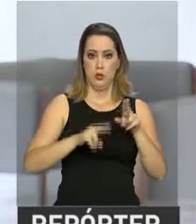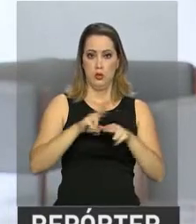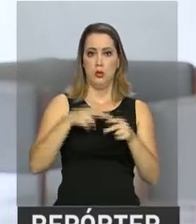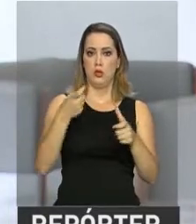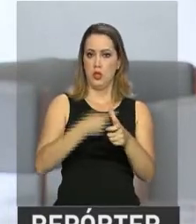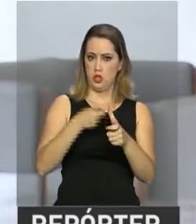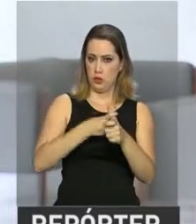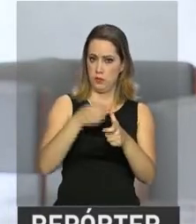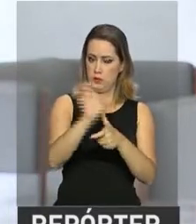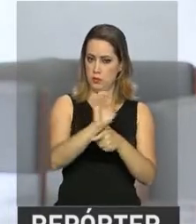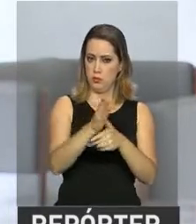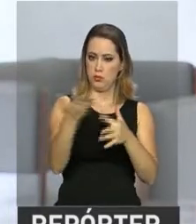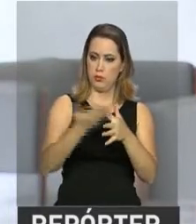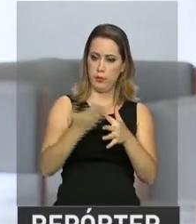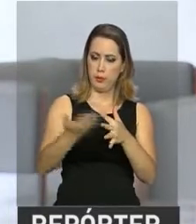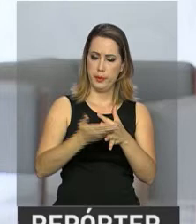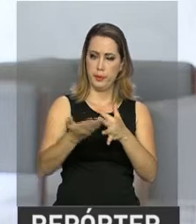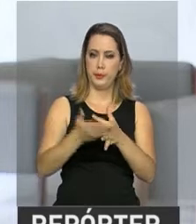Também liberou